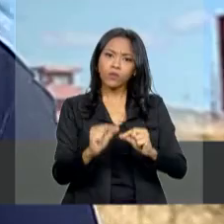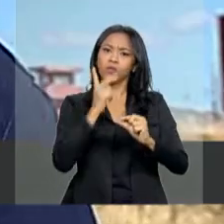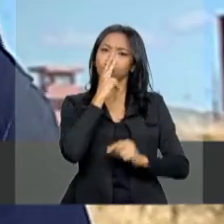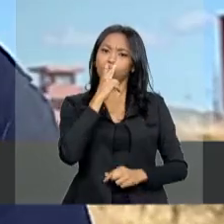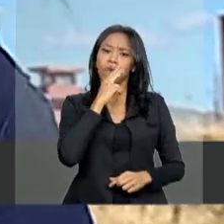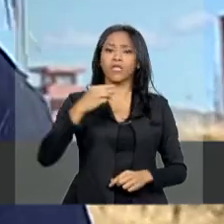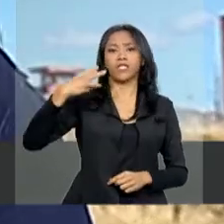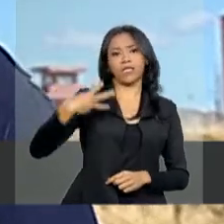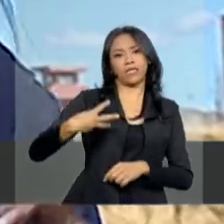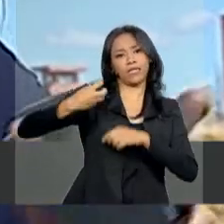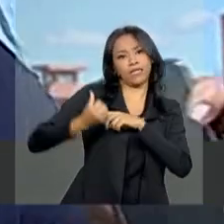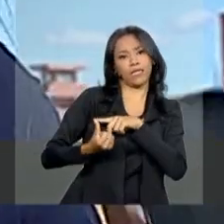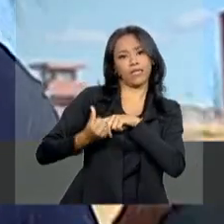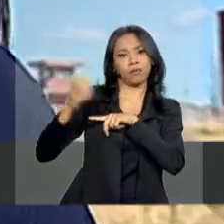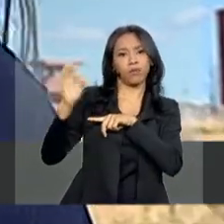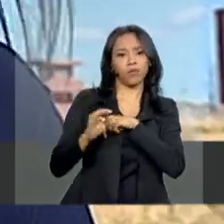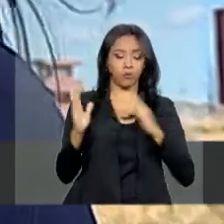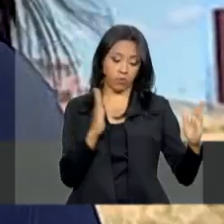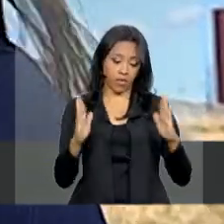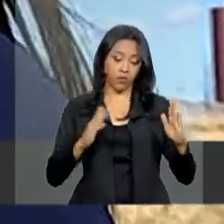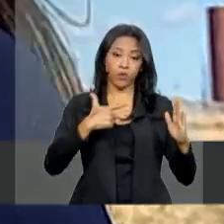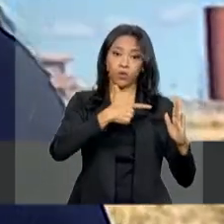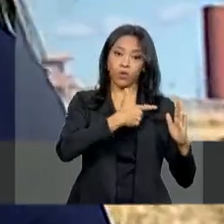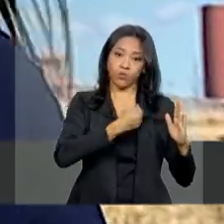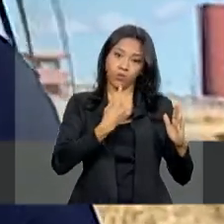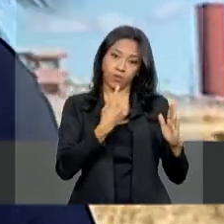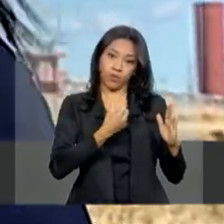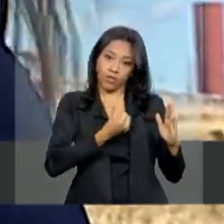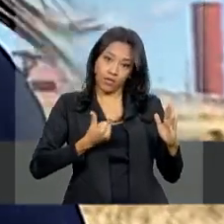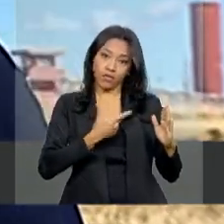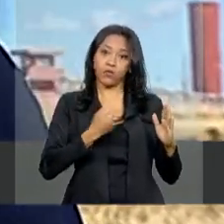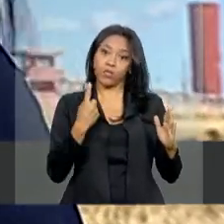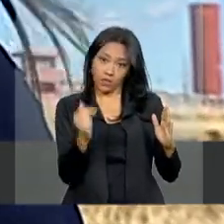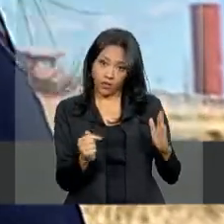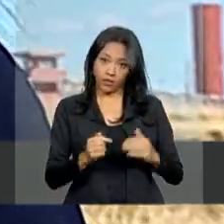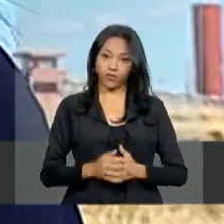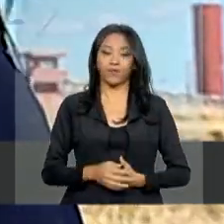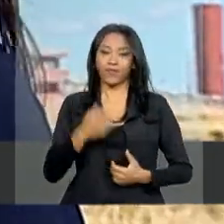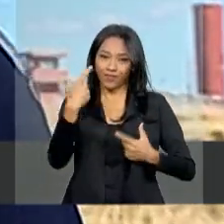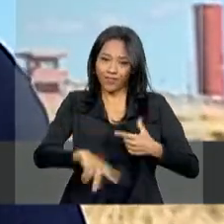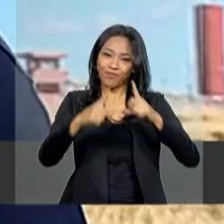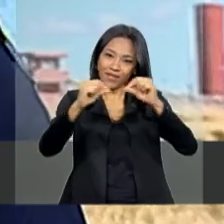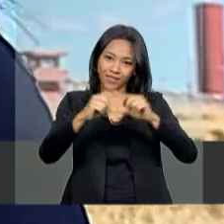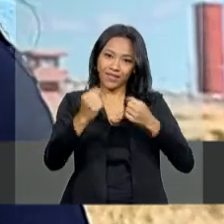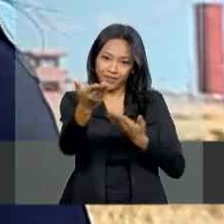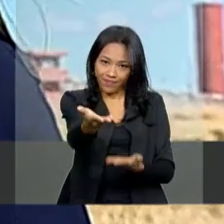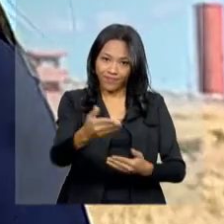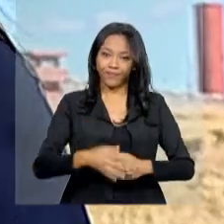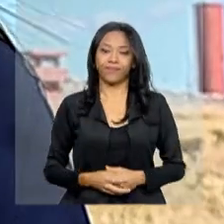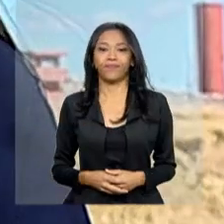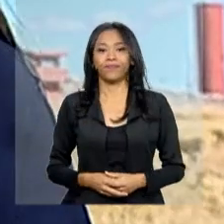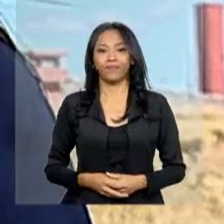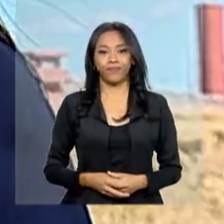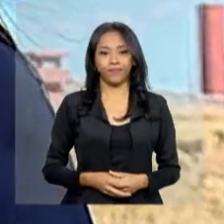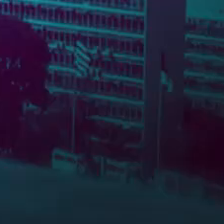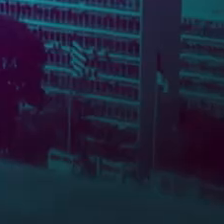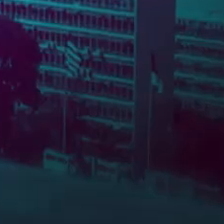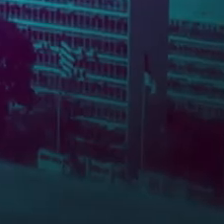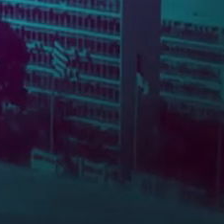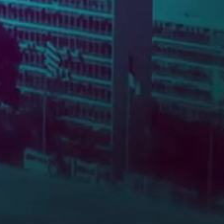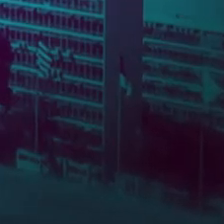36 por cento entre 2006 e 2007 de brasília cleide lopes